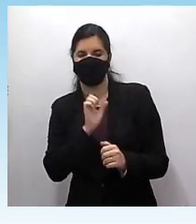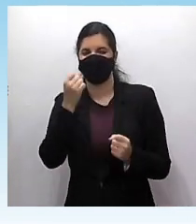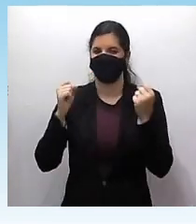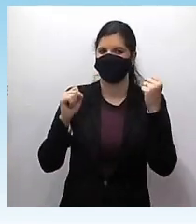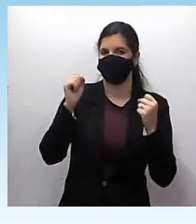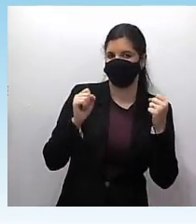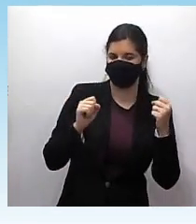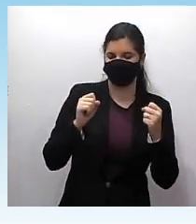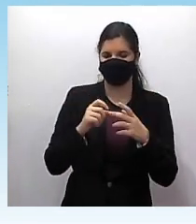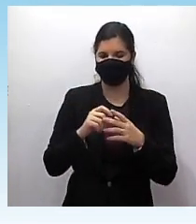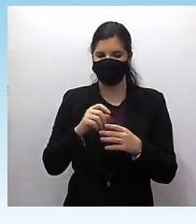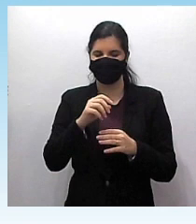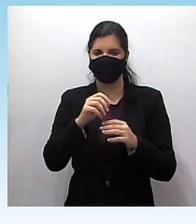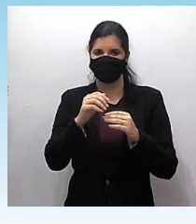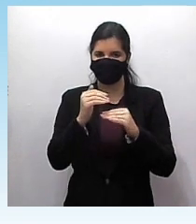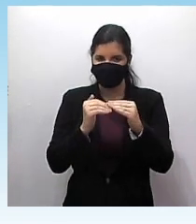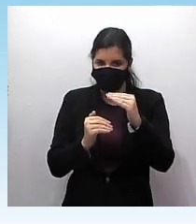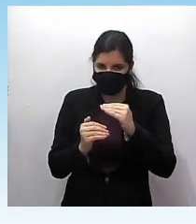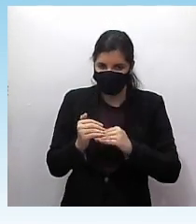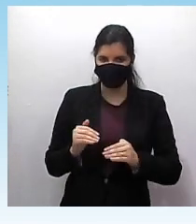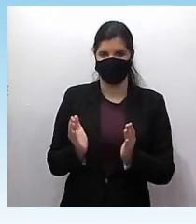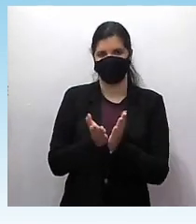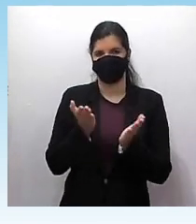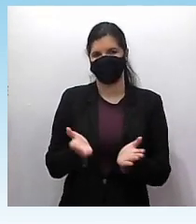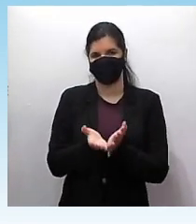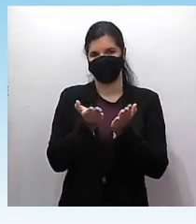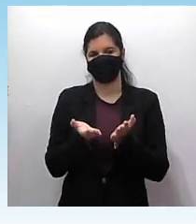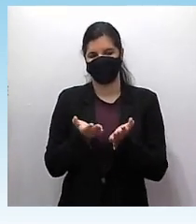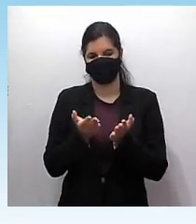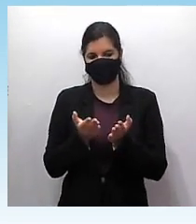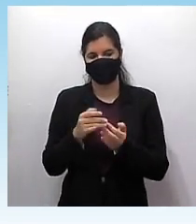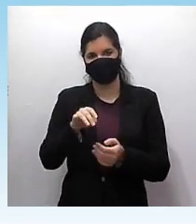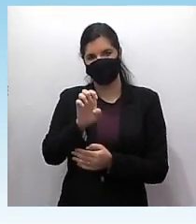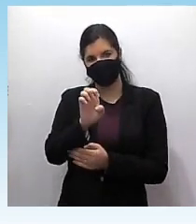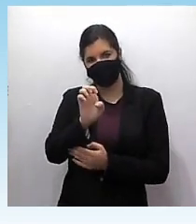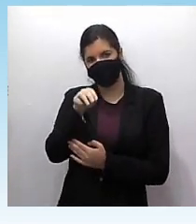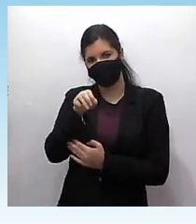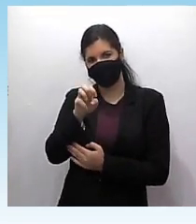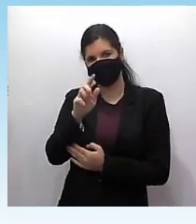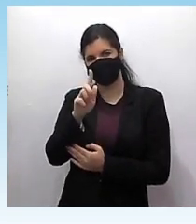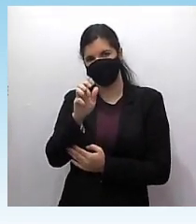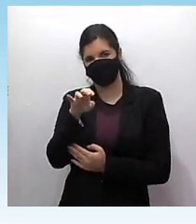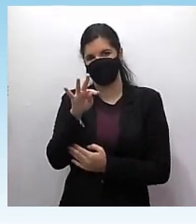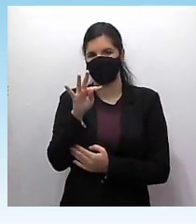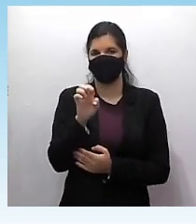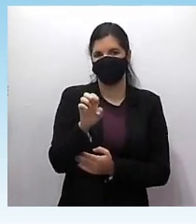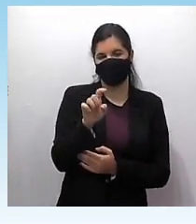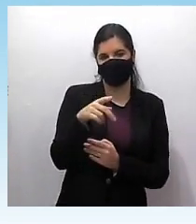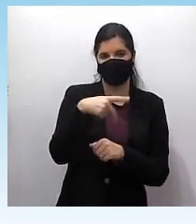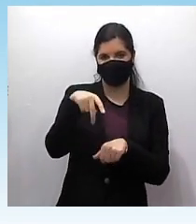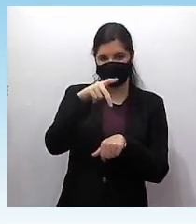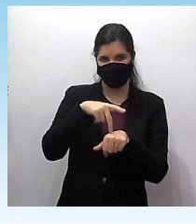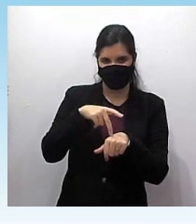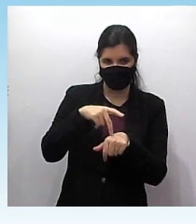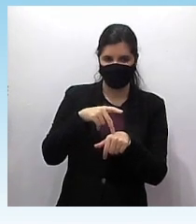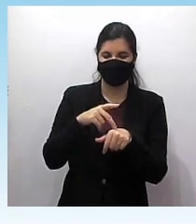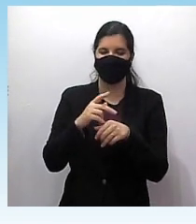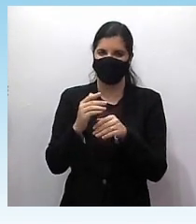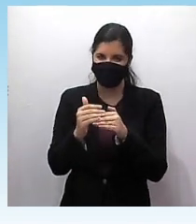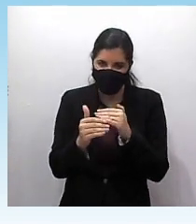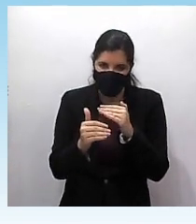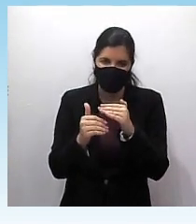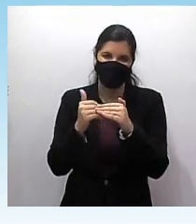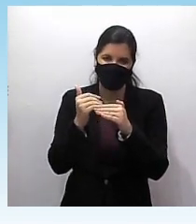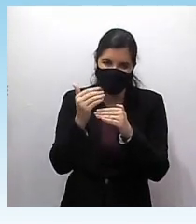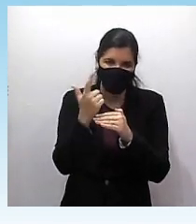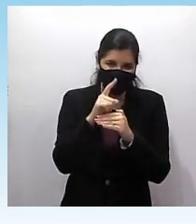O subdesenvolvido é aquele pobre, o país pobre. E o emergente, é aquele que está em processo